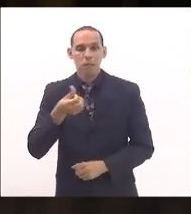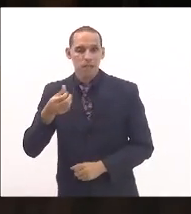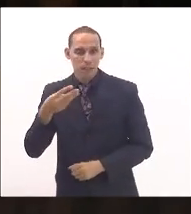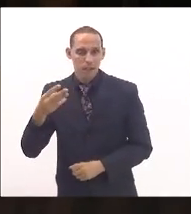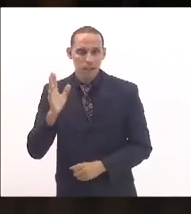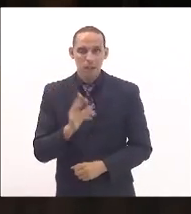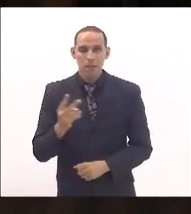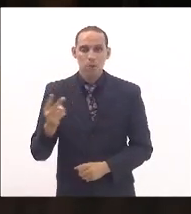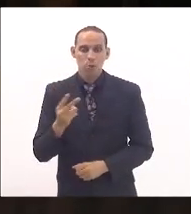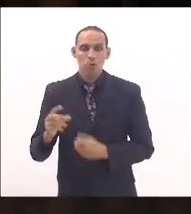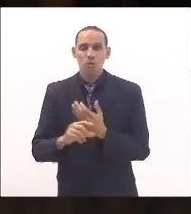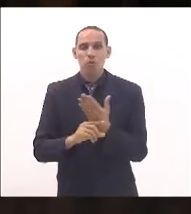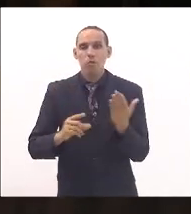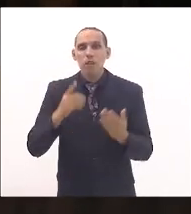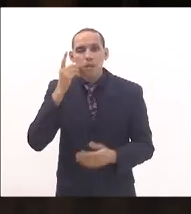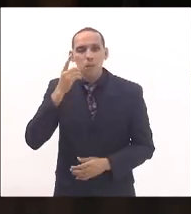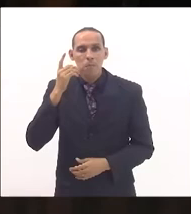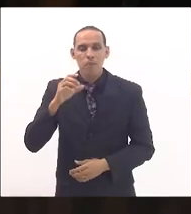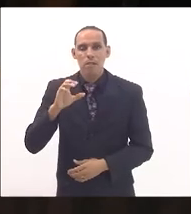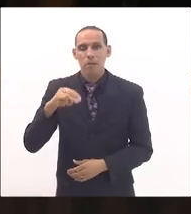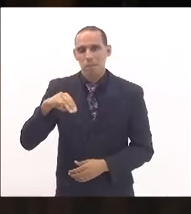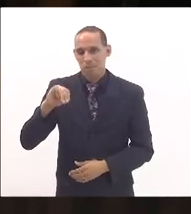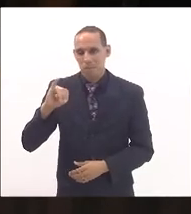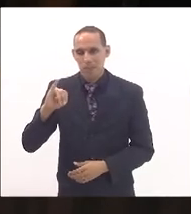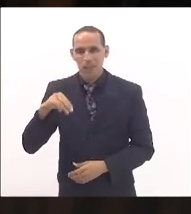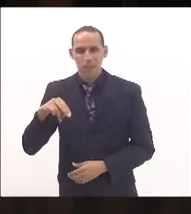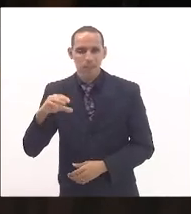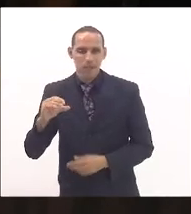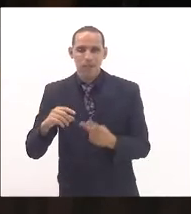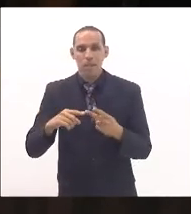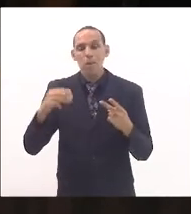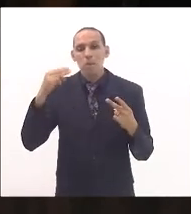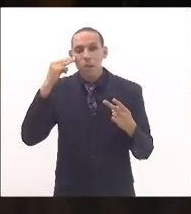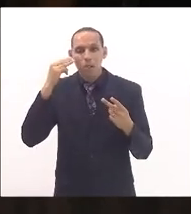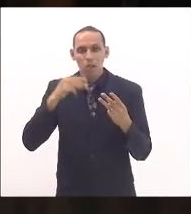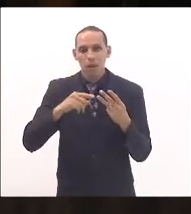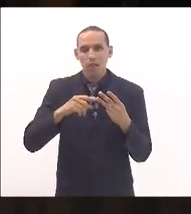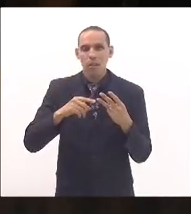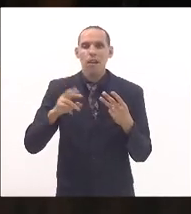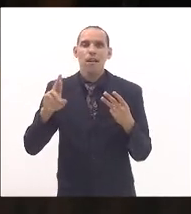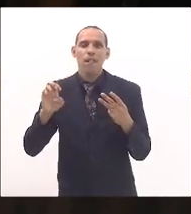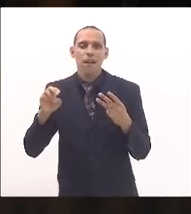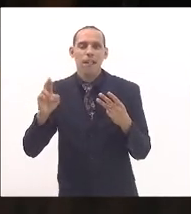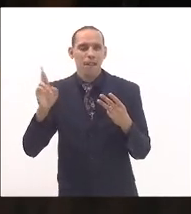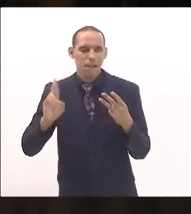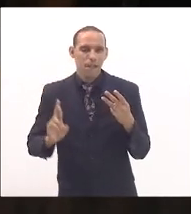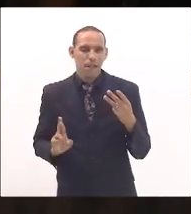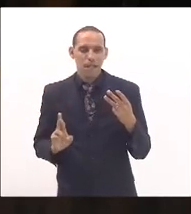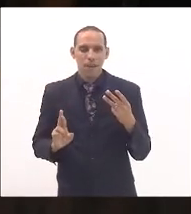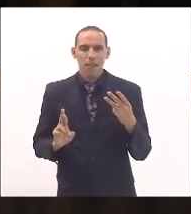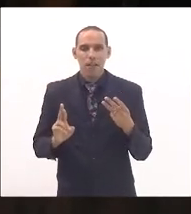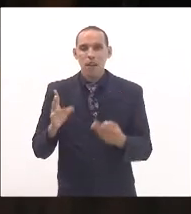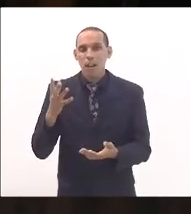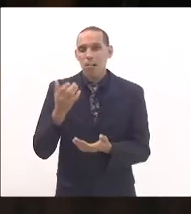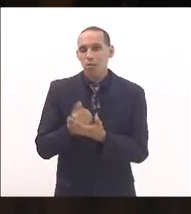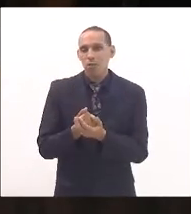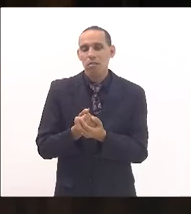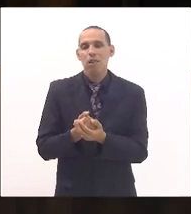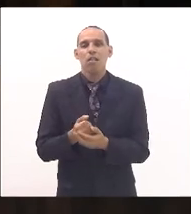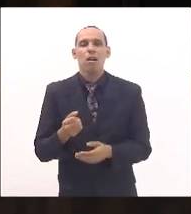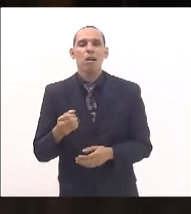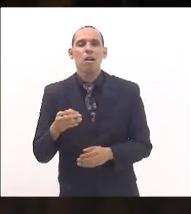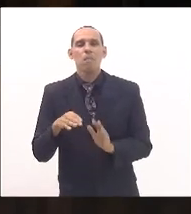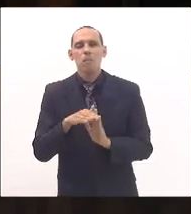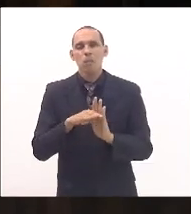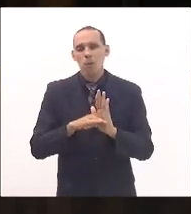de autoria do deputado Carlos Mink. Dos deputados Carlos Mink, Mônica Francisco, Renata Souza, que institui o protocolo Durval Teófilo de